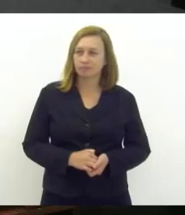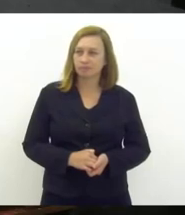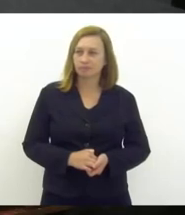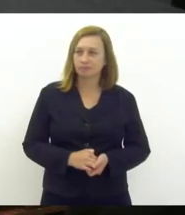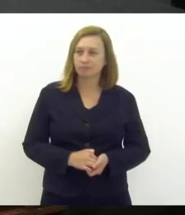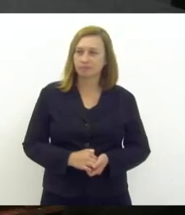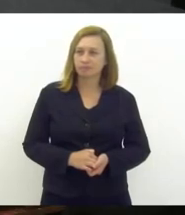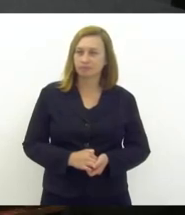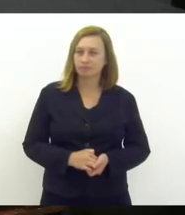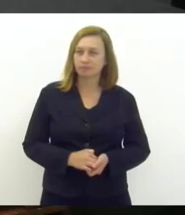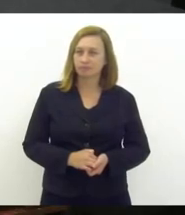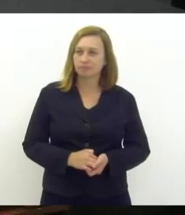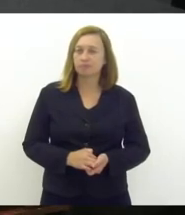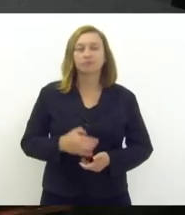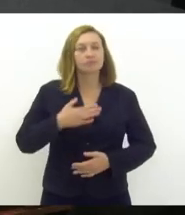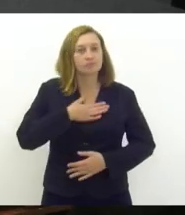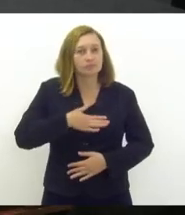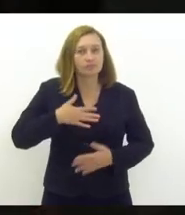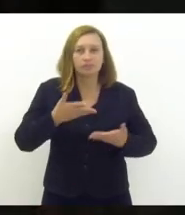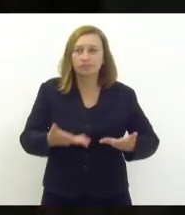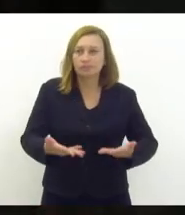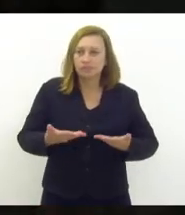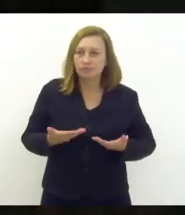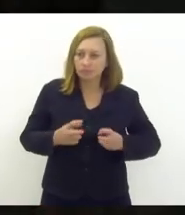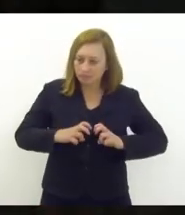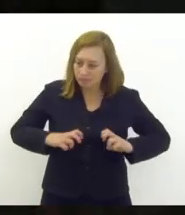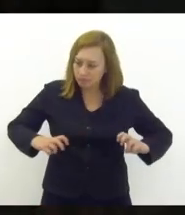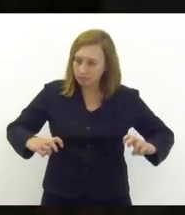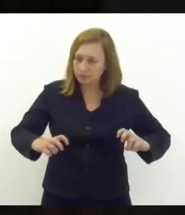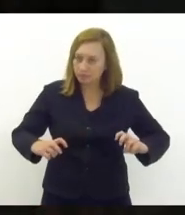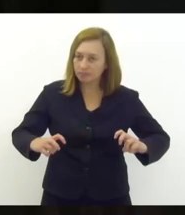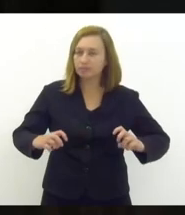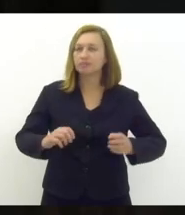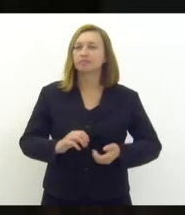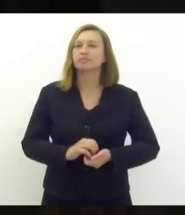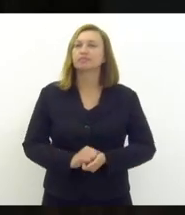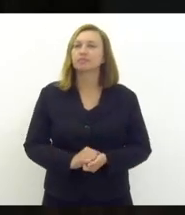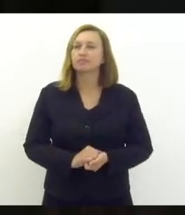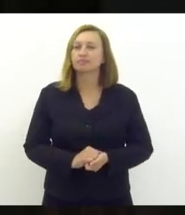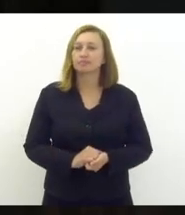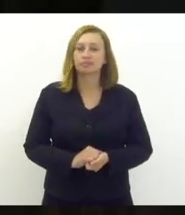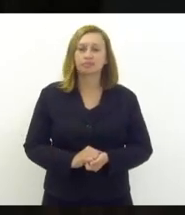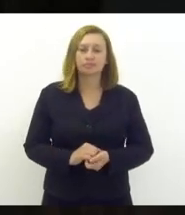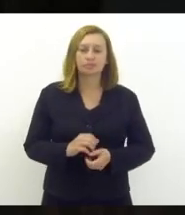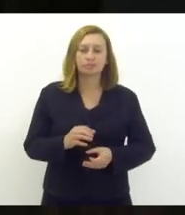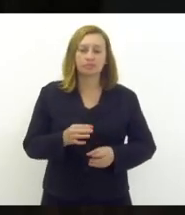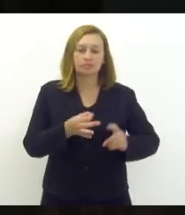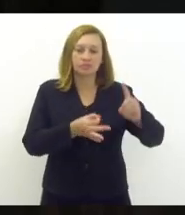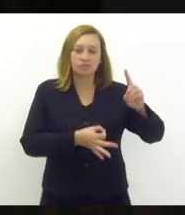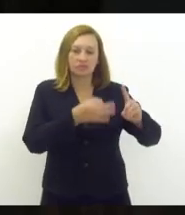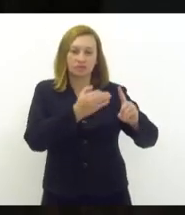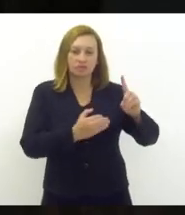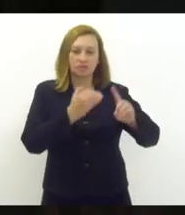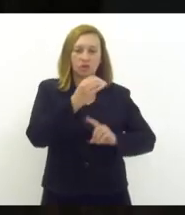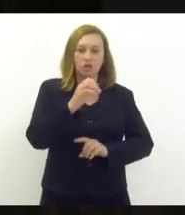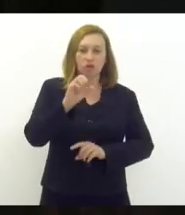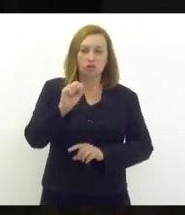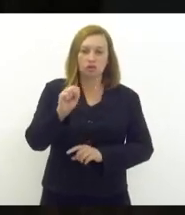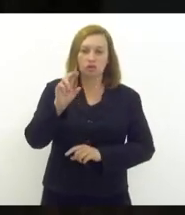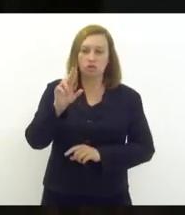direita gostaria de convidar também para compor a mesa de senhora desembargadora Sueli Lopes